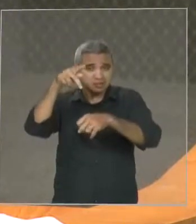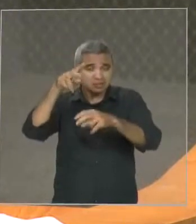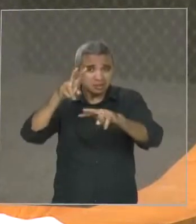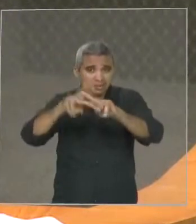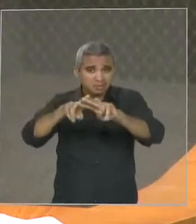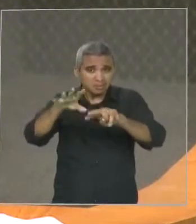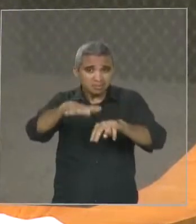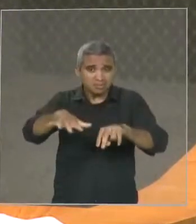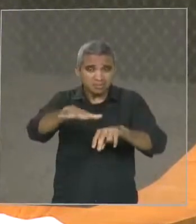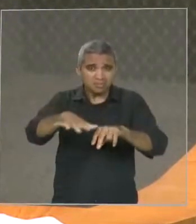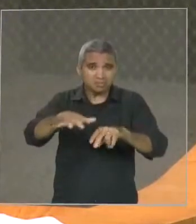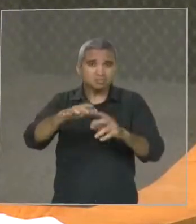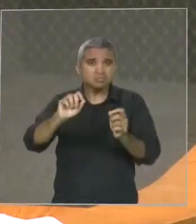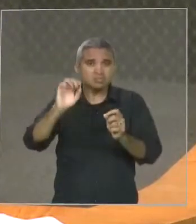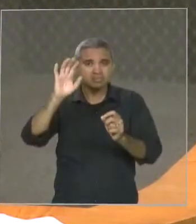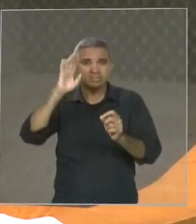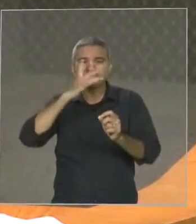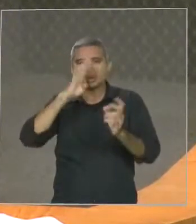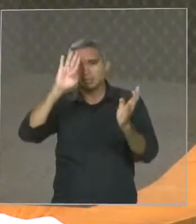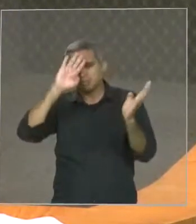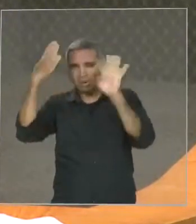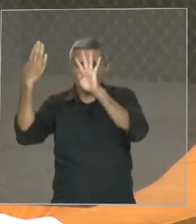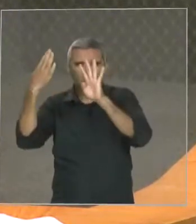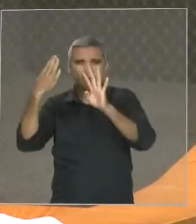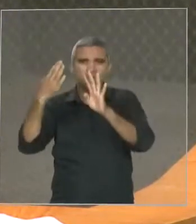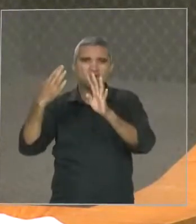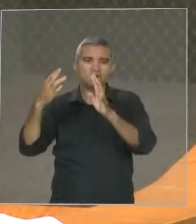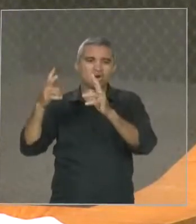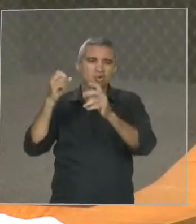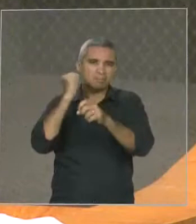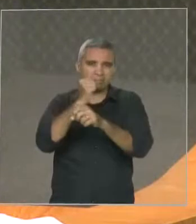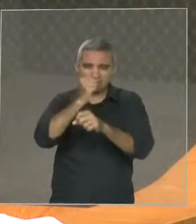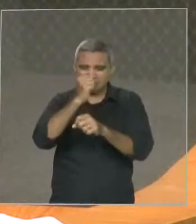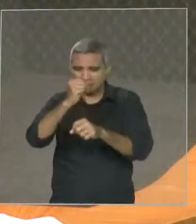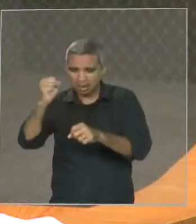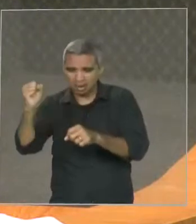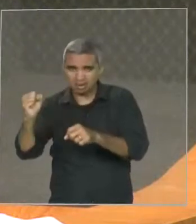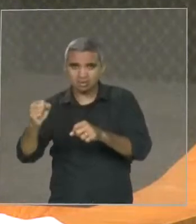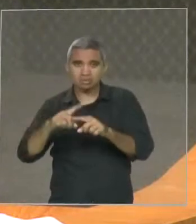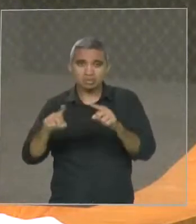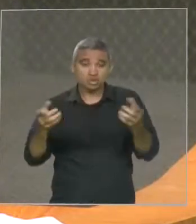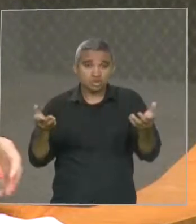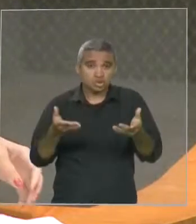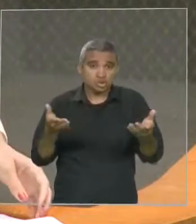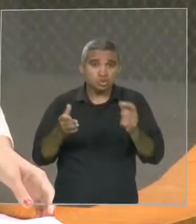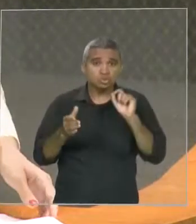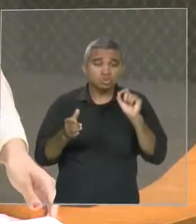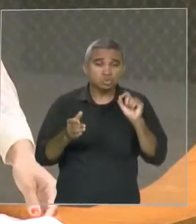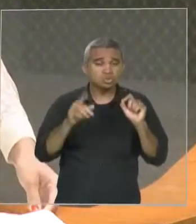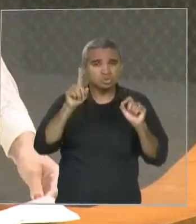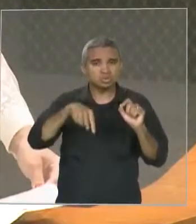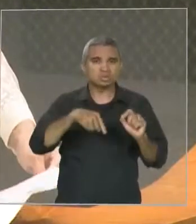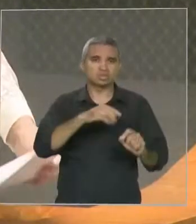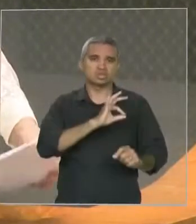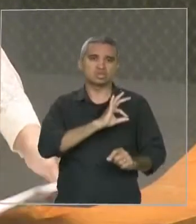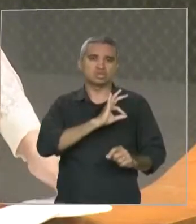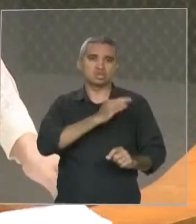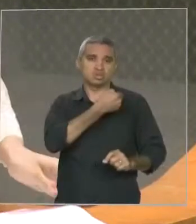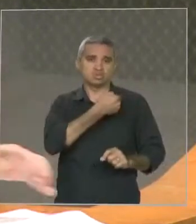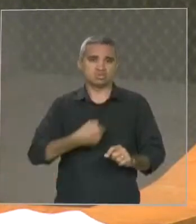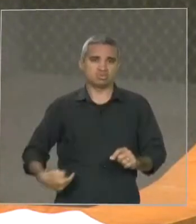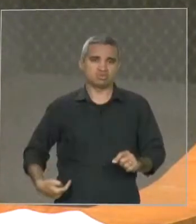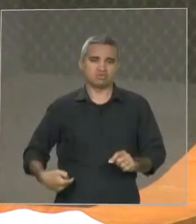é o Estado que faz isso com as pessoas. E isso, realmente, nós não